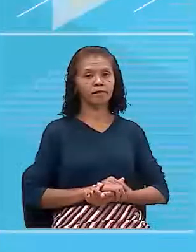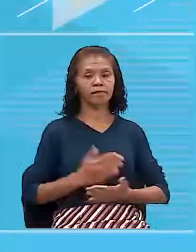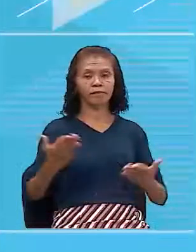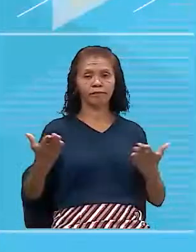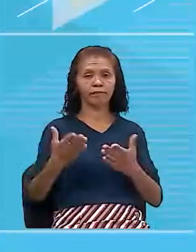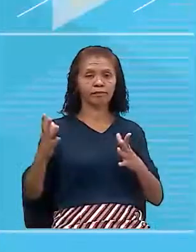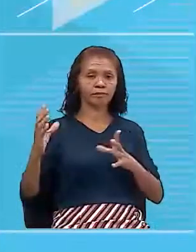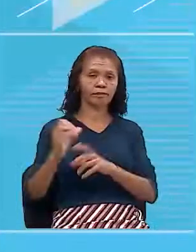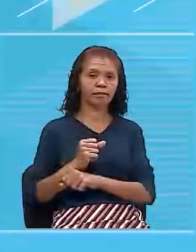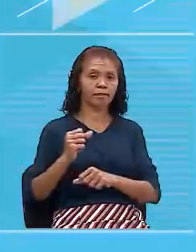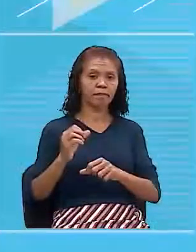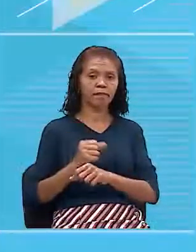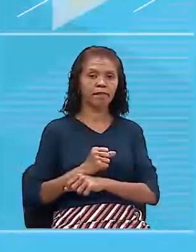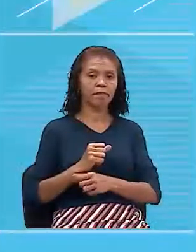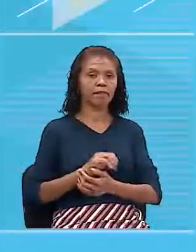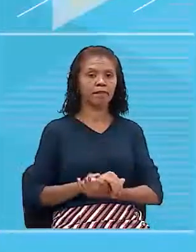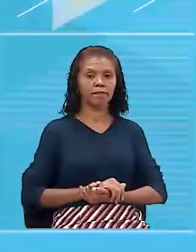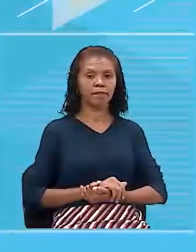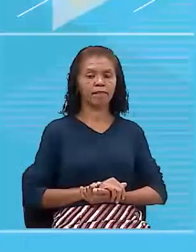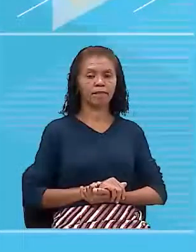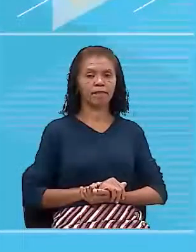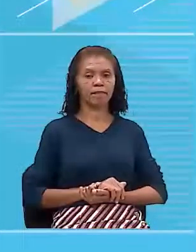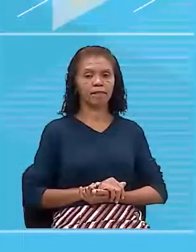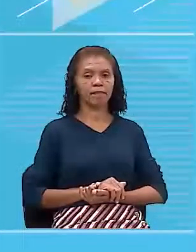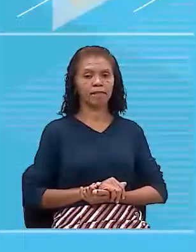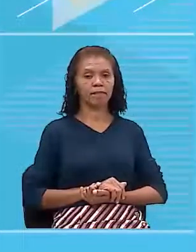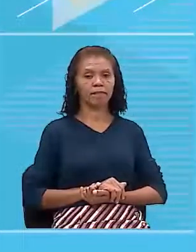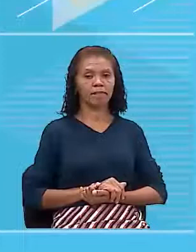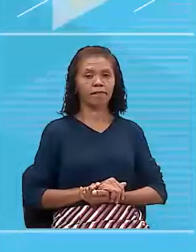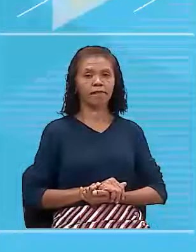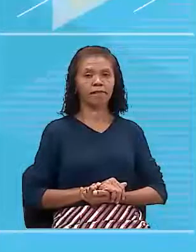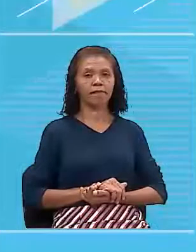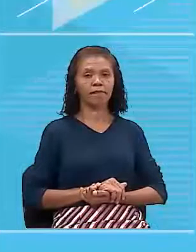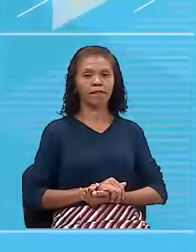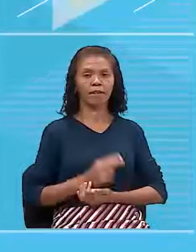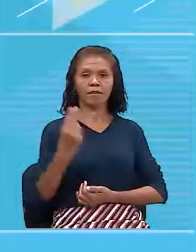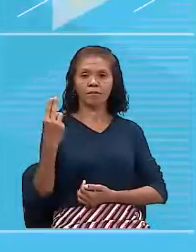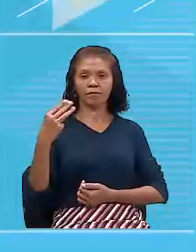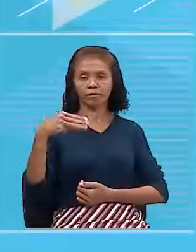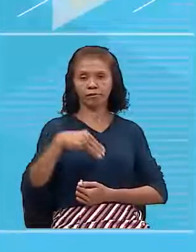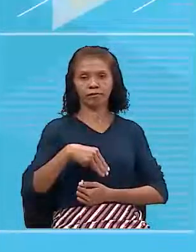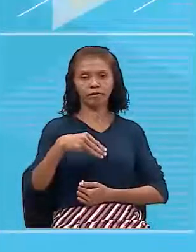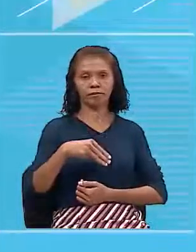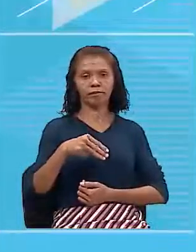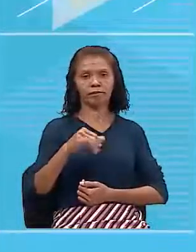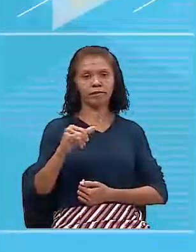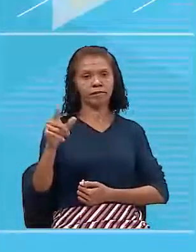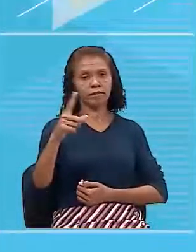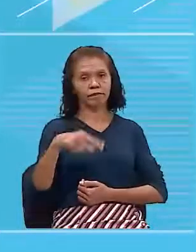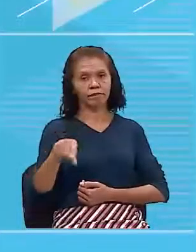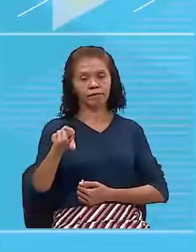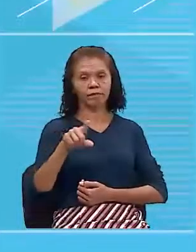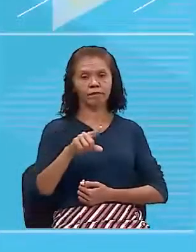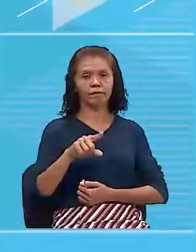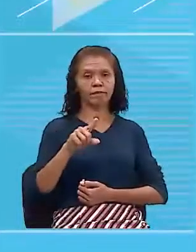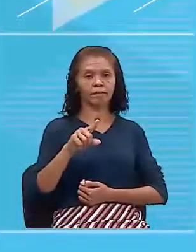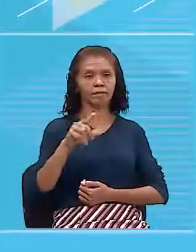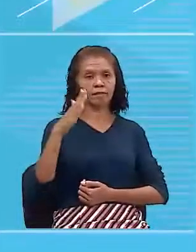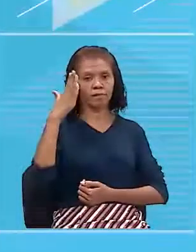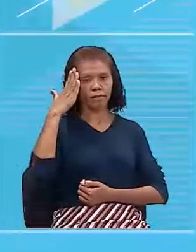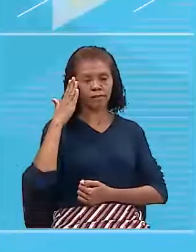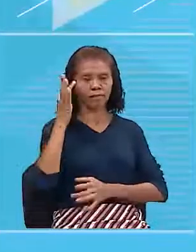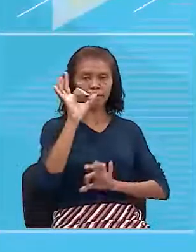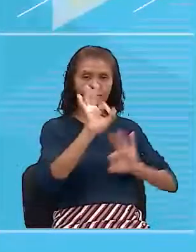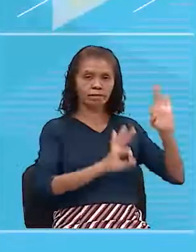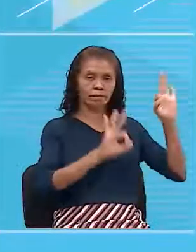cálculos eu vou primeiramente eu vou fazer assim eu vou dar dois minutos para saber se vocês sabem